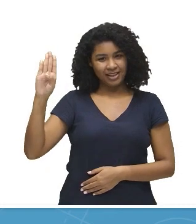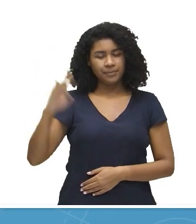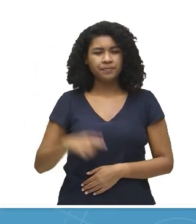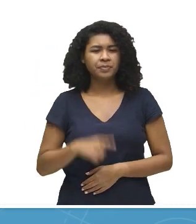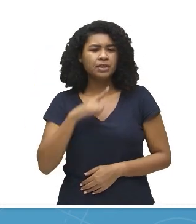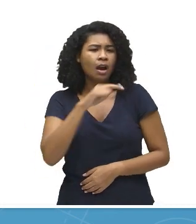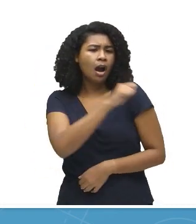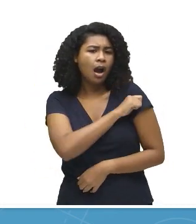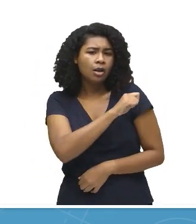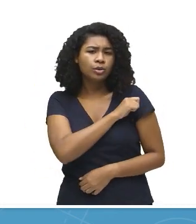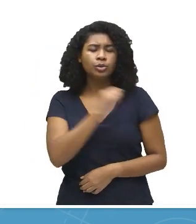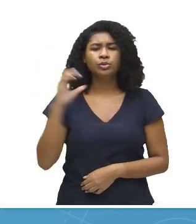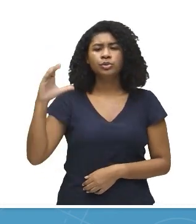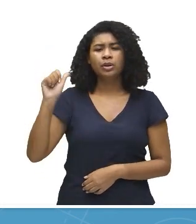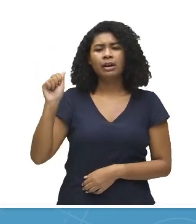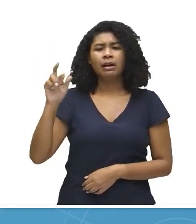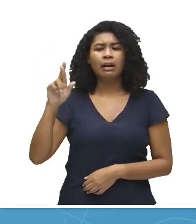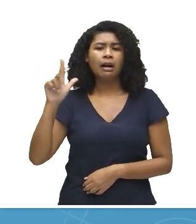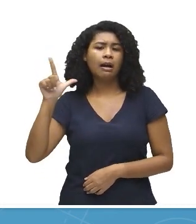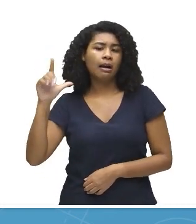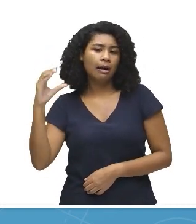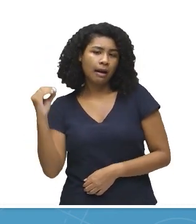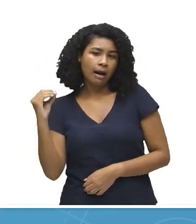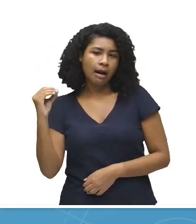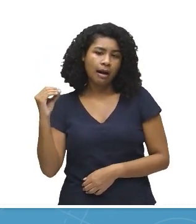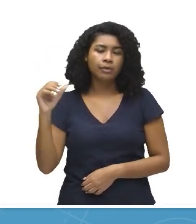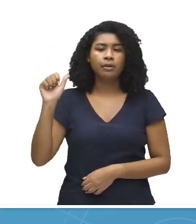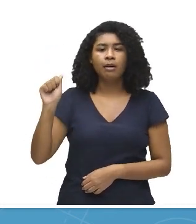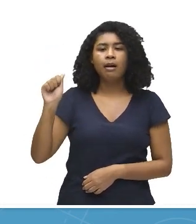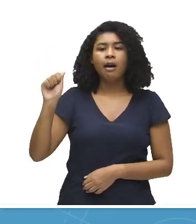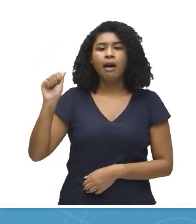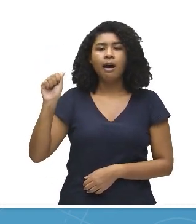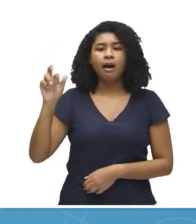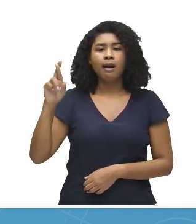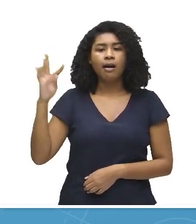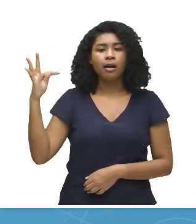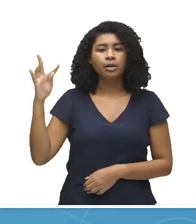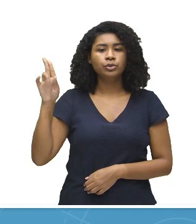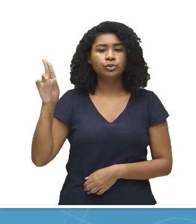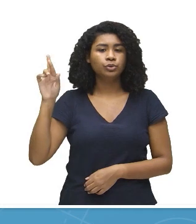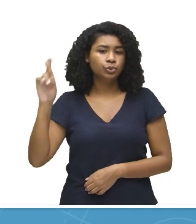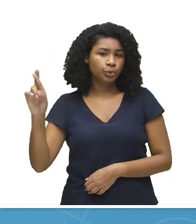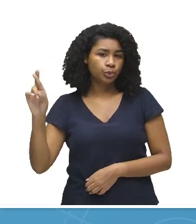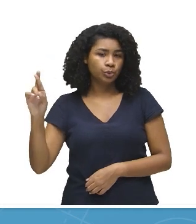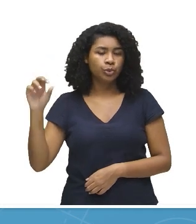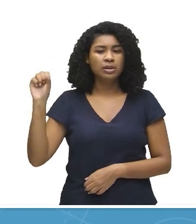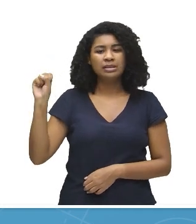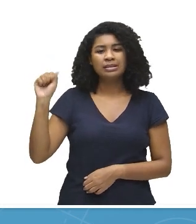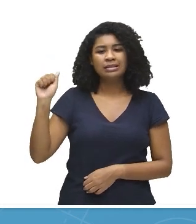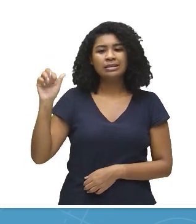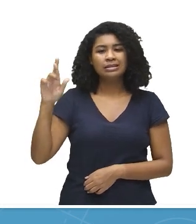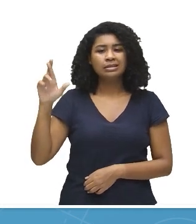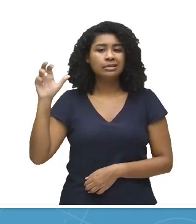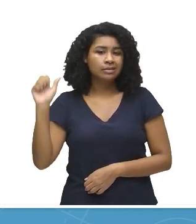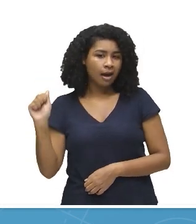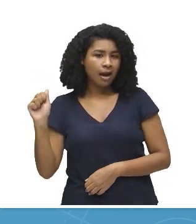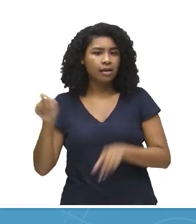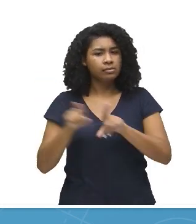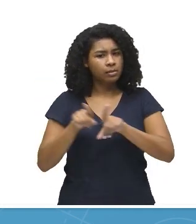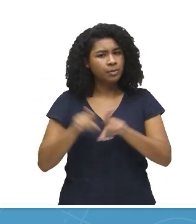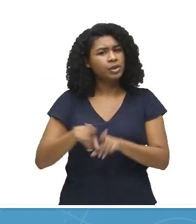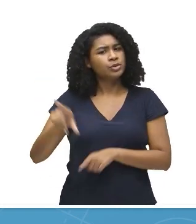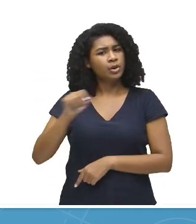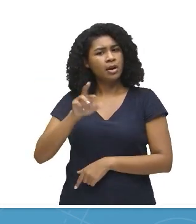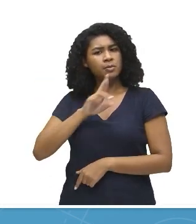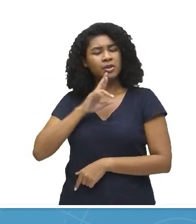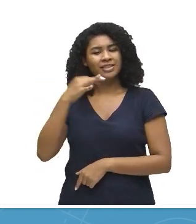Arthur, a Sara, Jamil, que respondeu aí, estão respondendo ainda a letra B, né? Então, agradeço